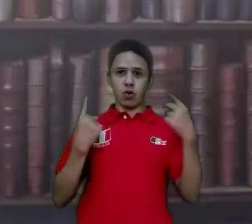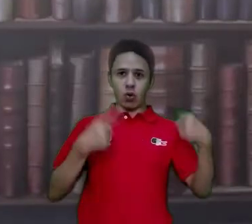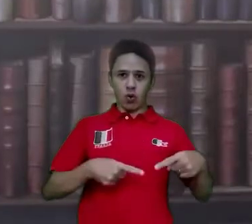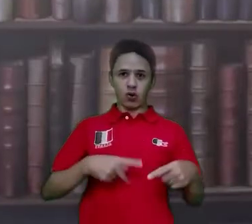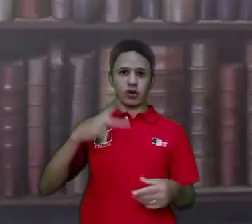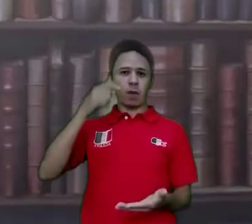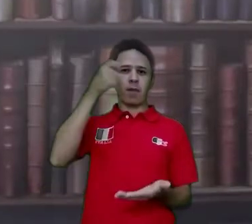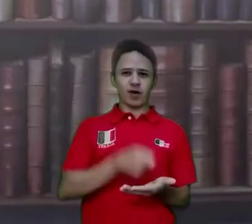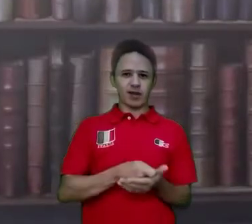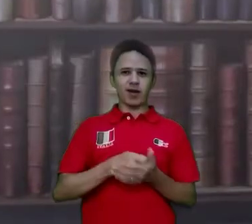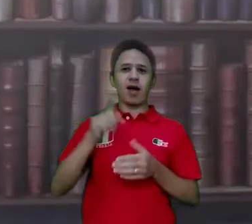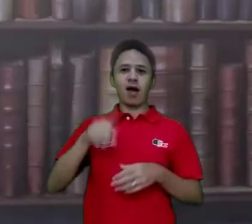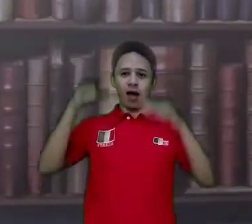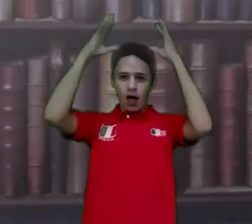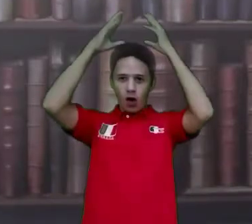calvinistas ingleses.